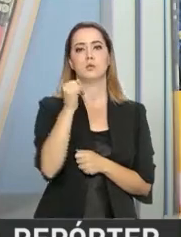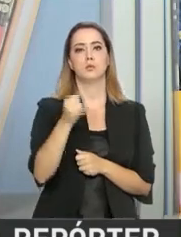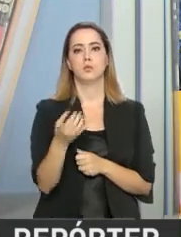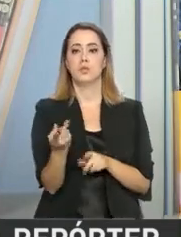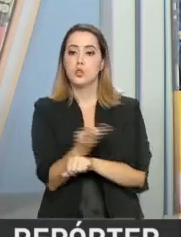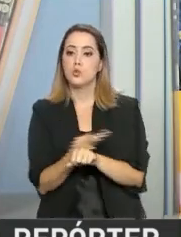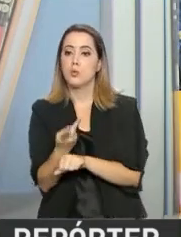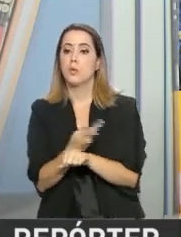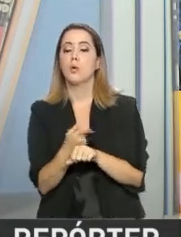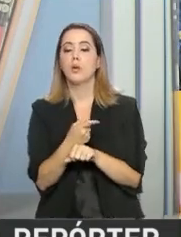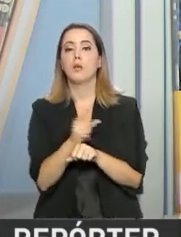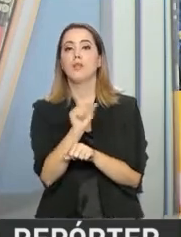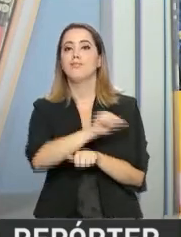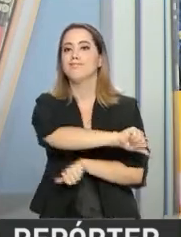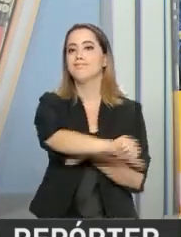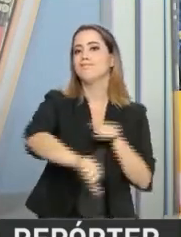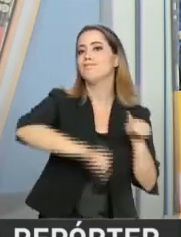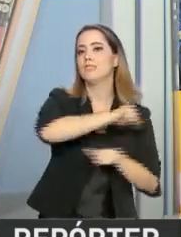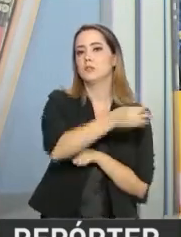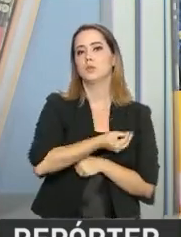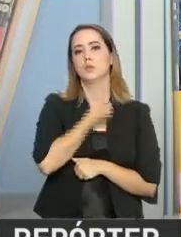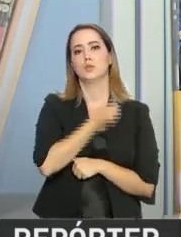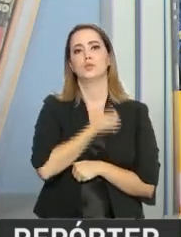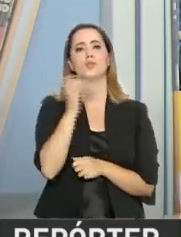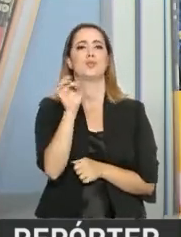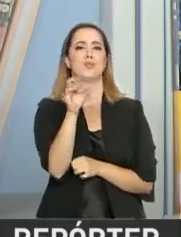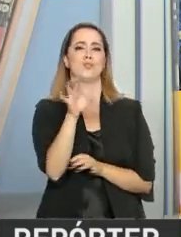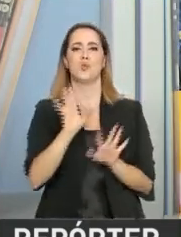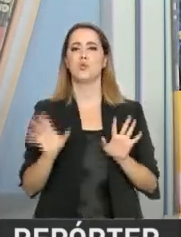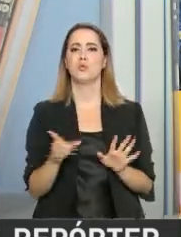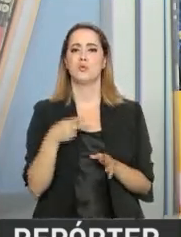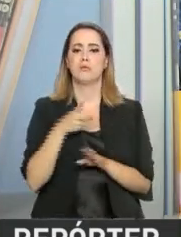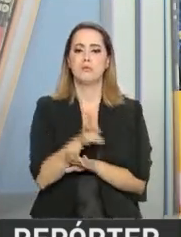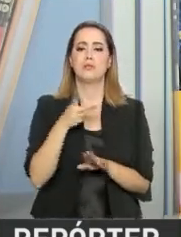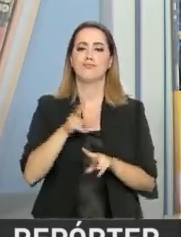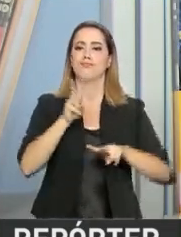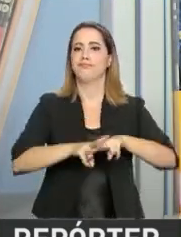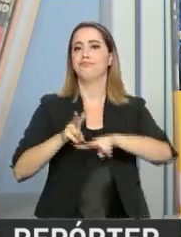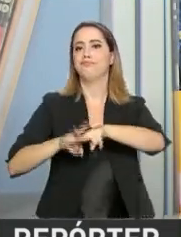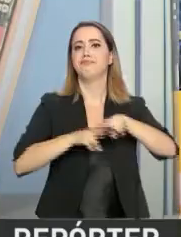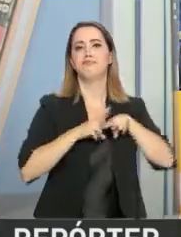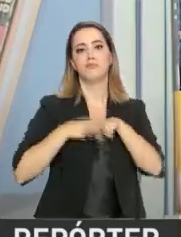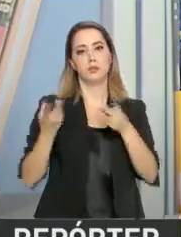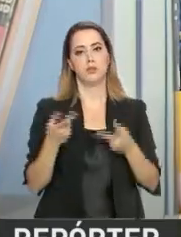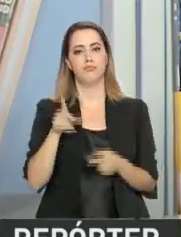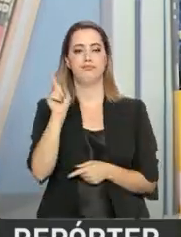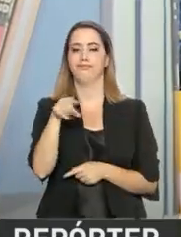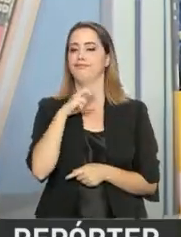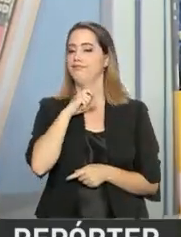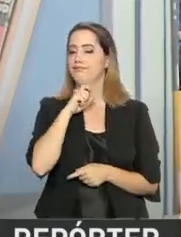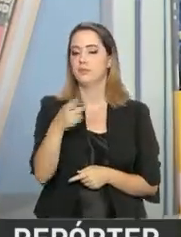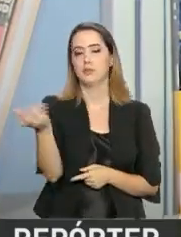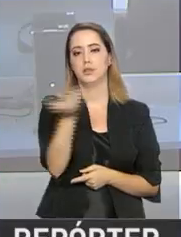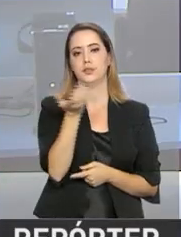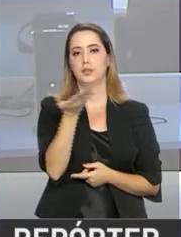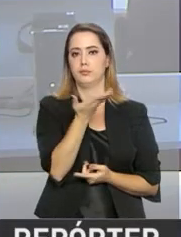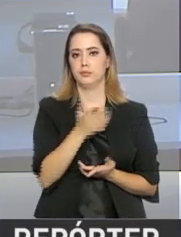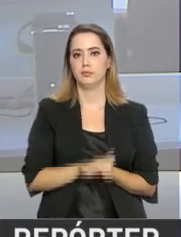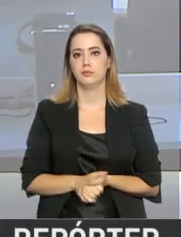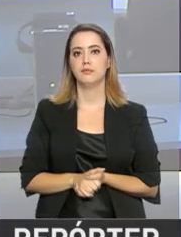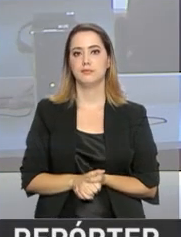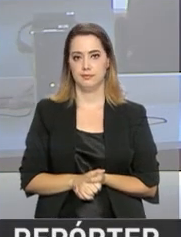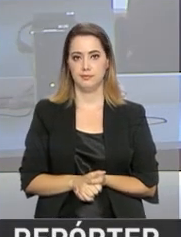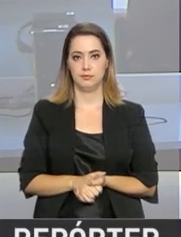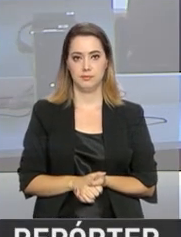porque senão vai viver só no nosso sistema penitenciário isso ninguém quer isso na vida né